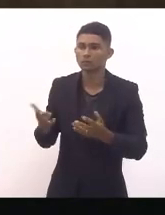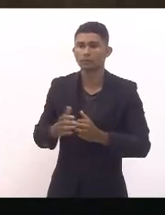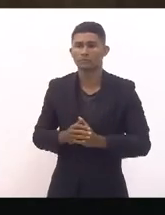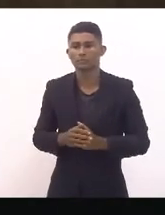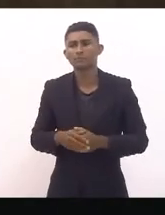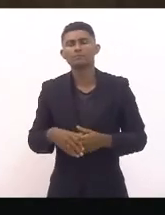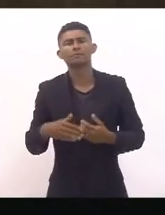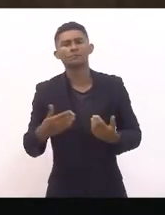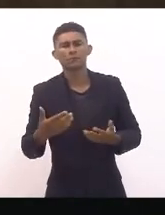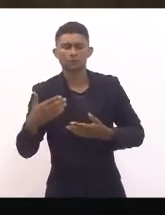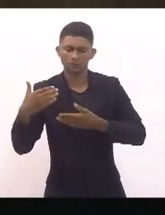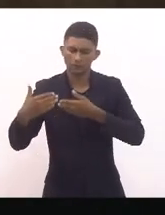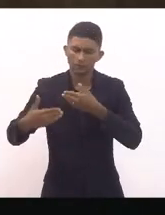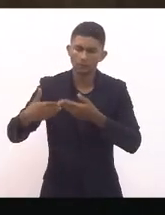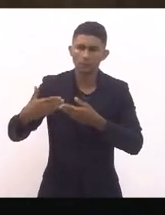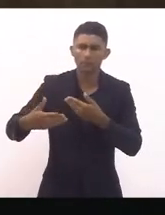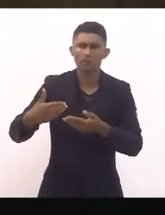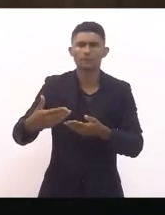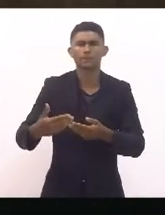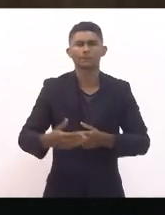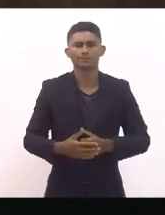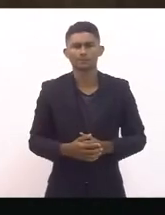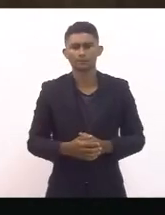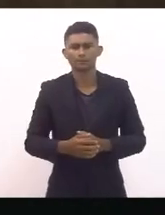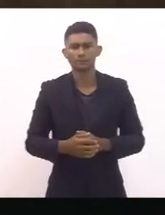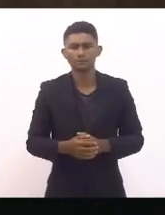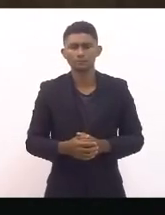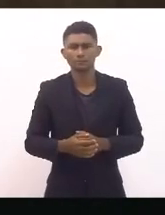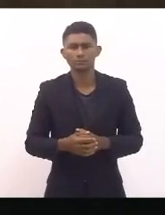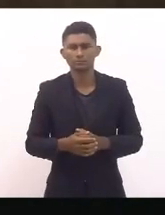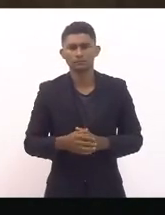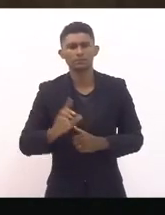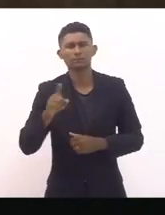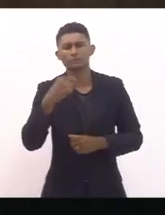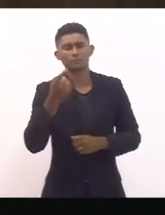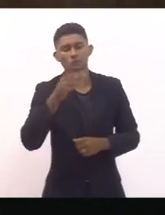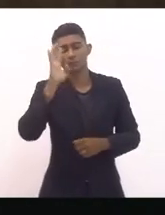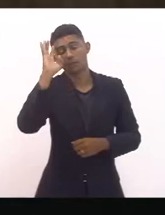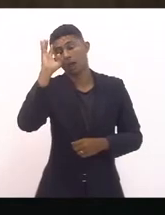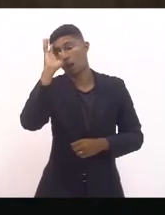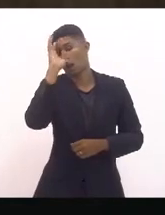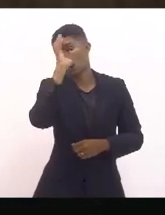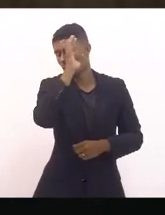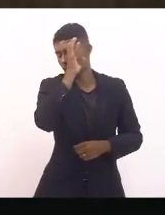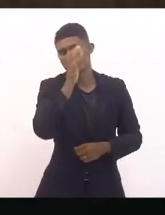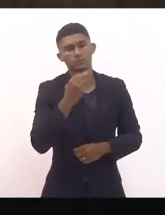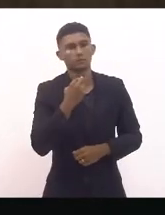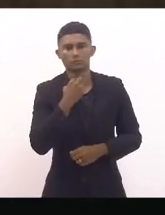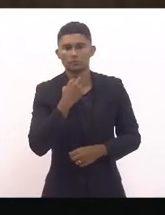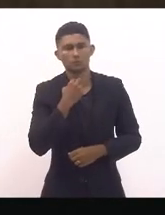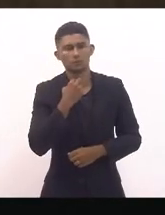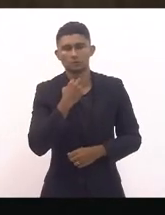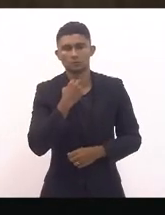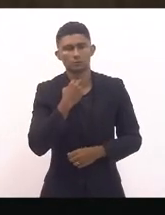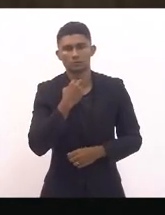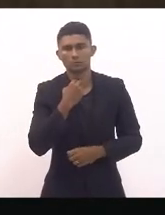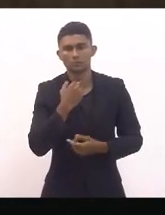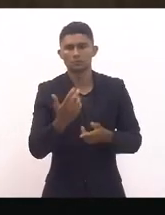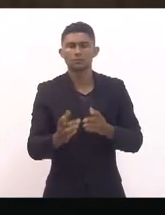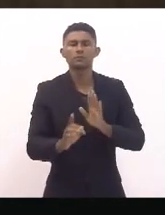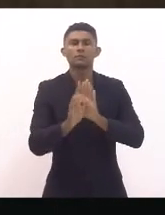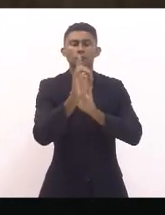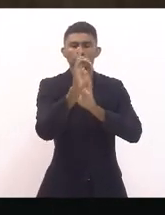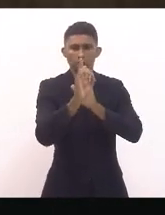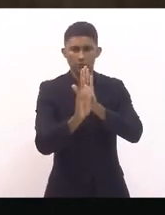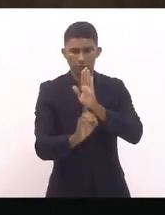só não pode depois, né, a gente dormir nessa situação, né, o direito não socorre aos